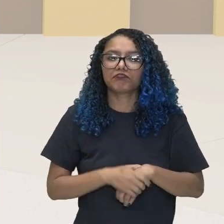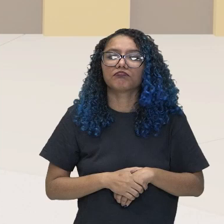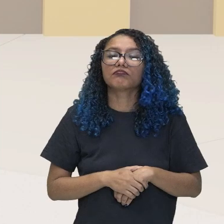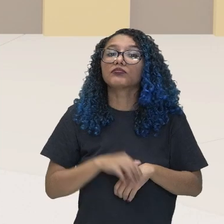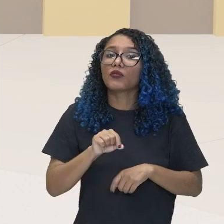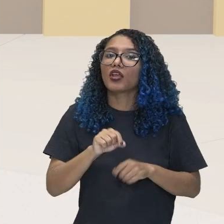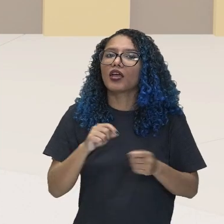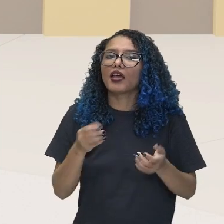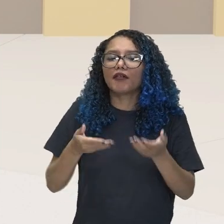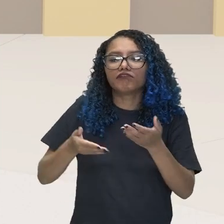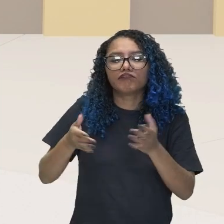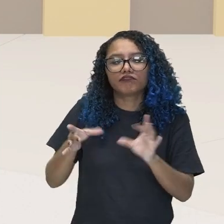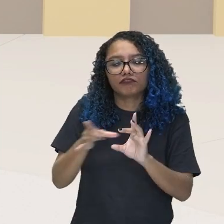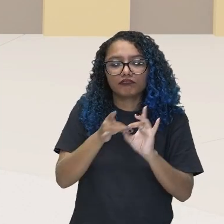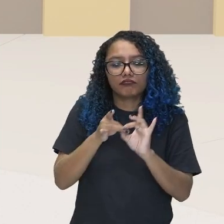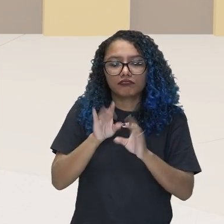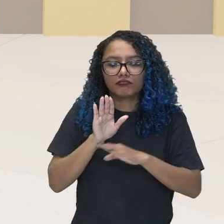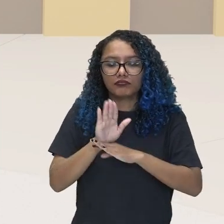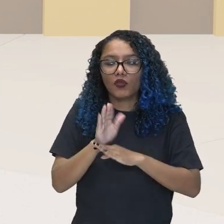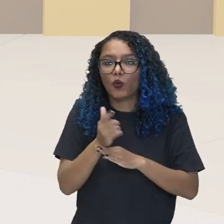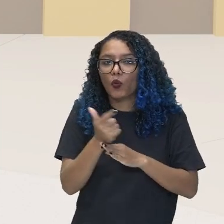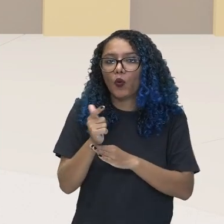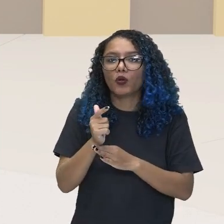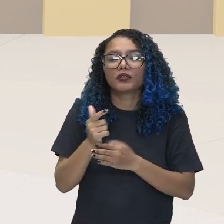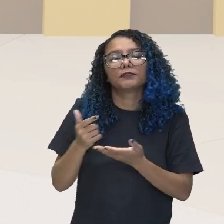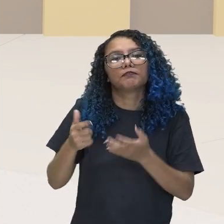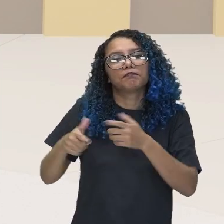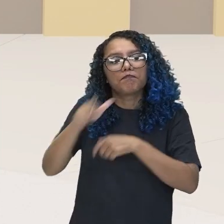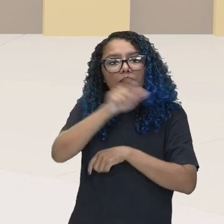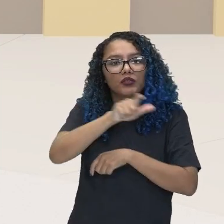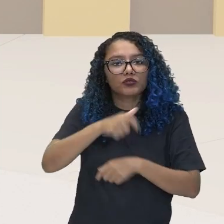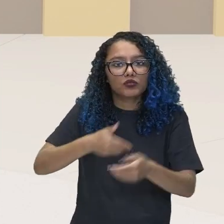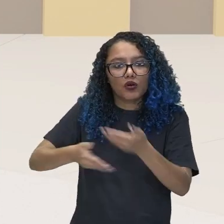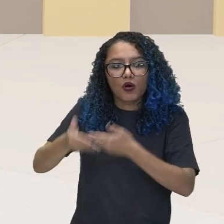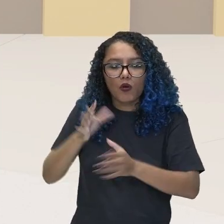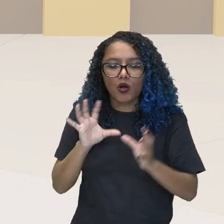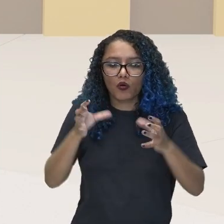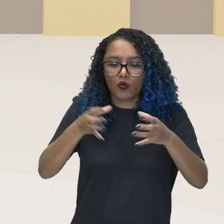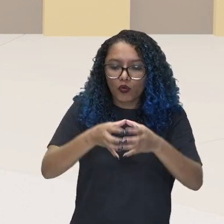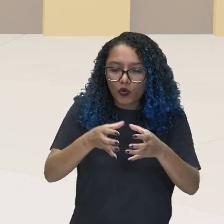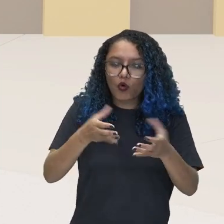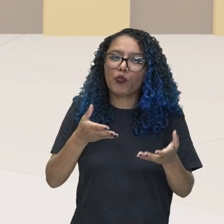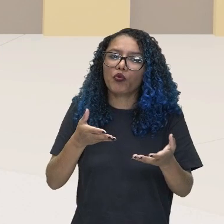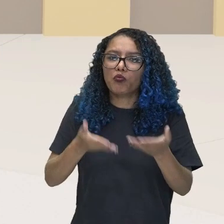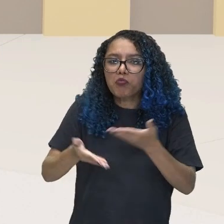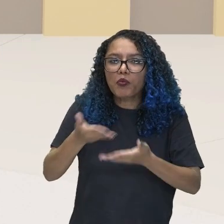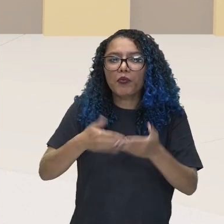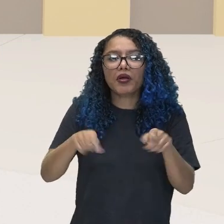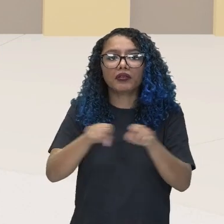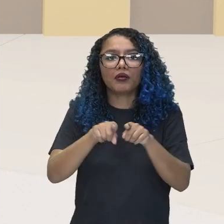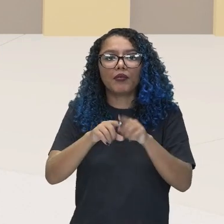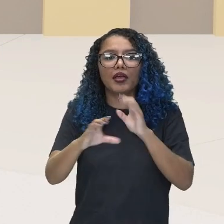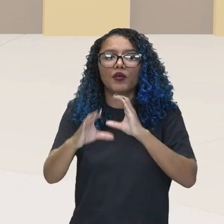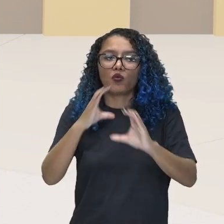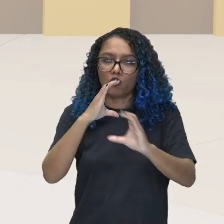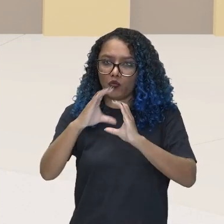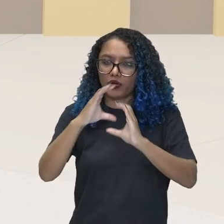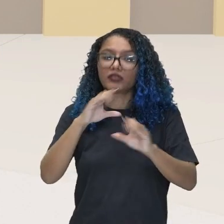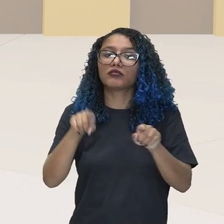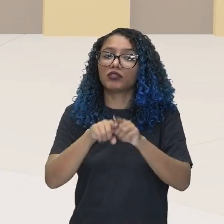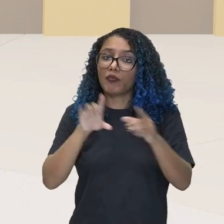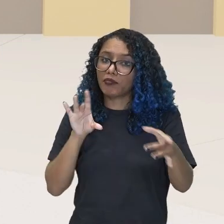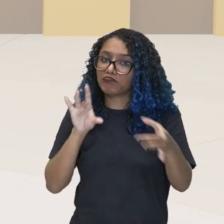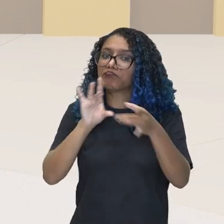importante trabalhar com outras pessoas, certo? Saber trabalhar em equipe. E a comunicação está linkada aí